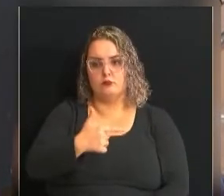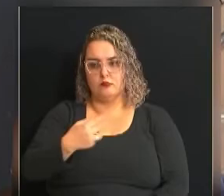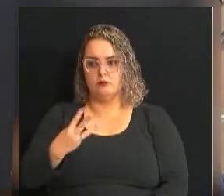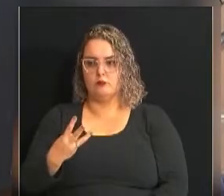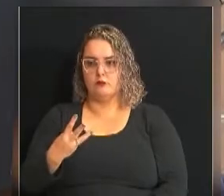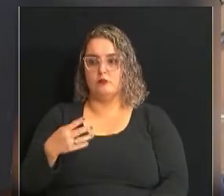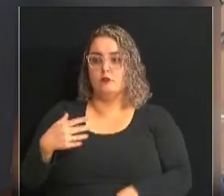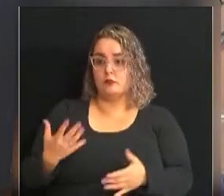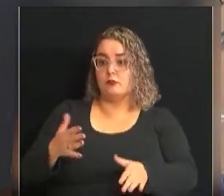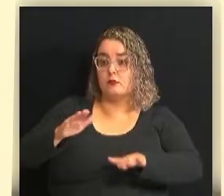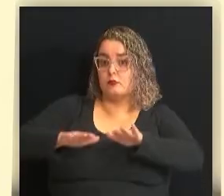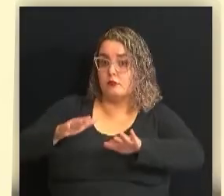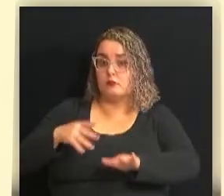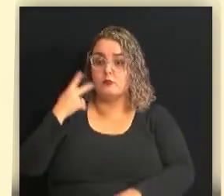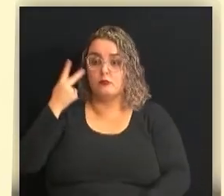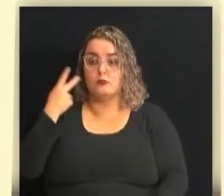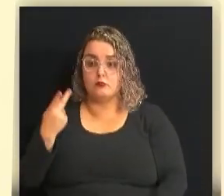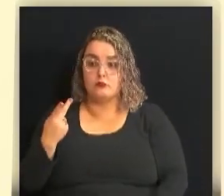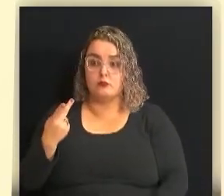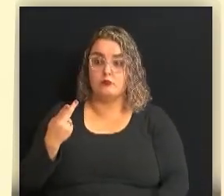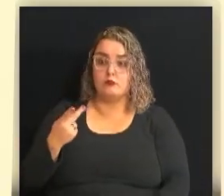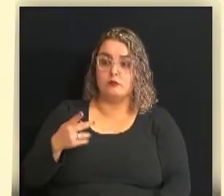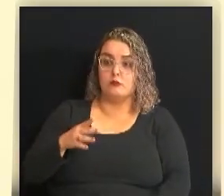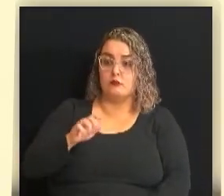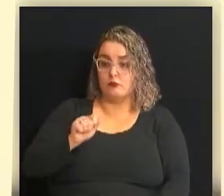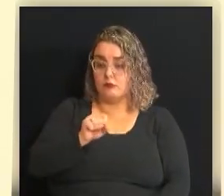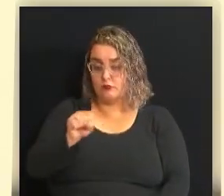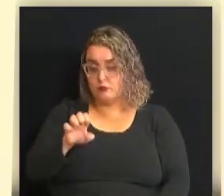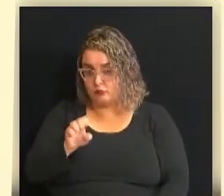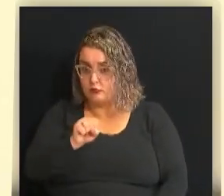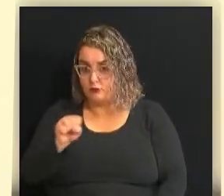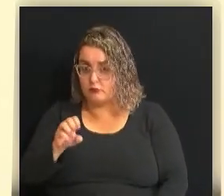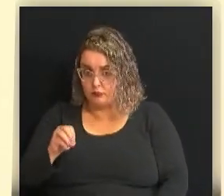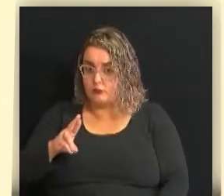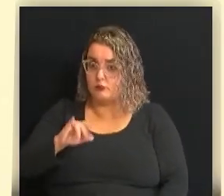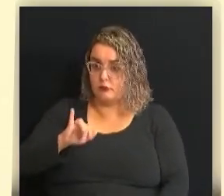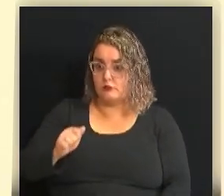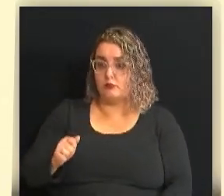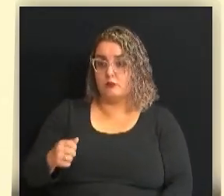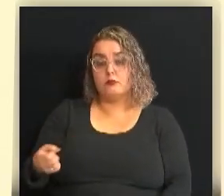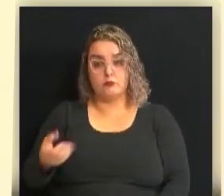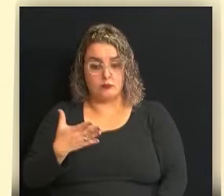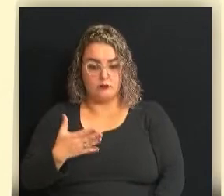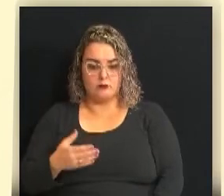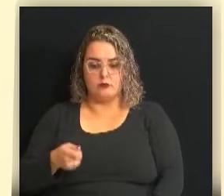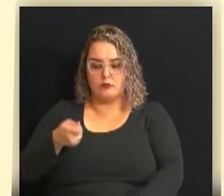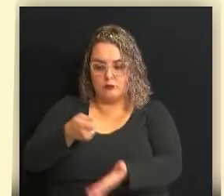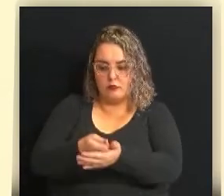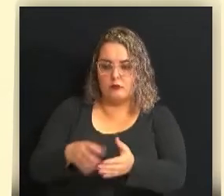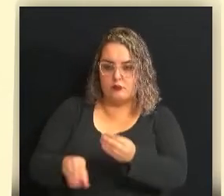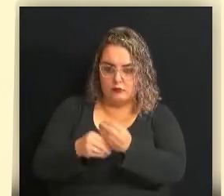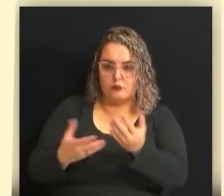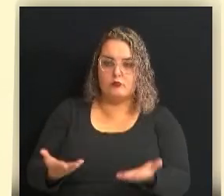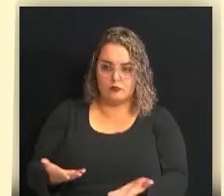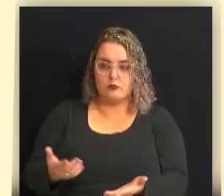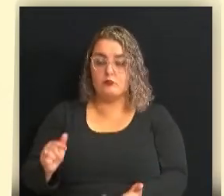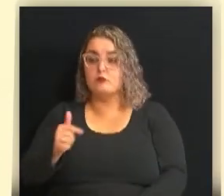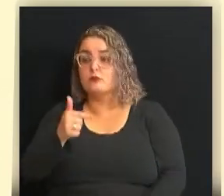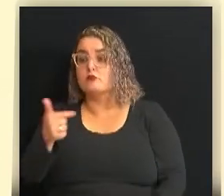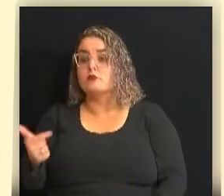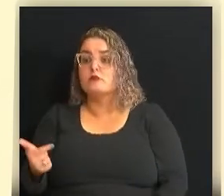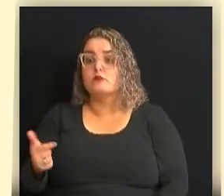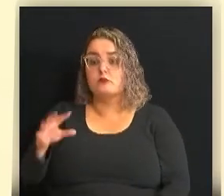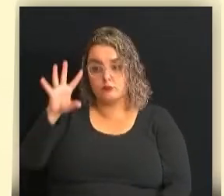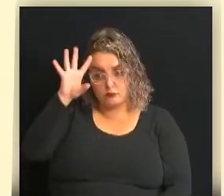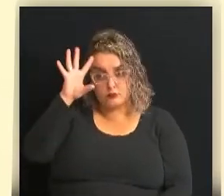orçamento de 2023 muitas vezes o vereador ou se vocês Oria como é uma ação nova demanda assim positivas Eles